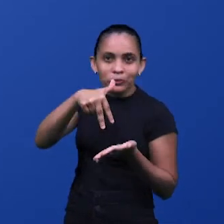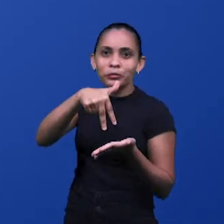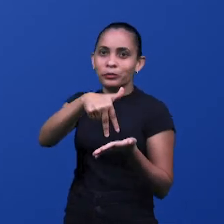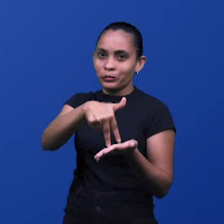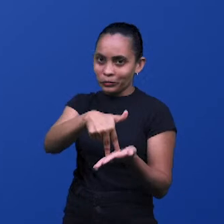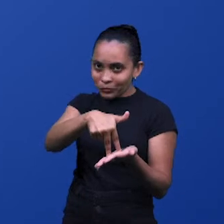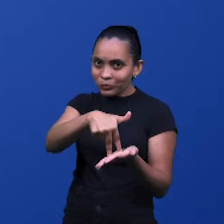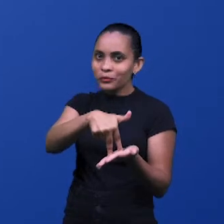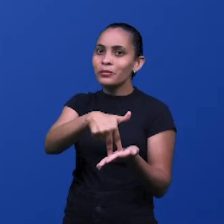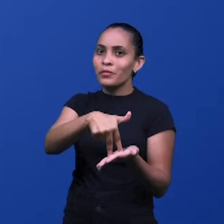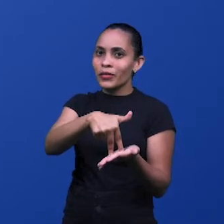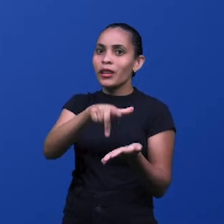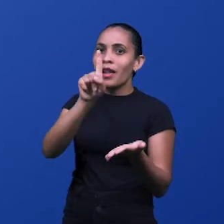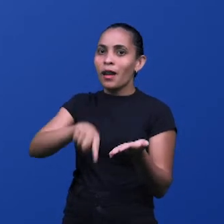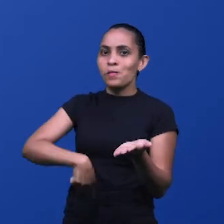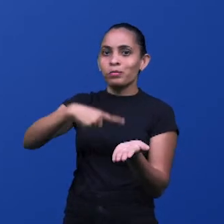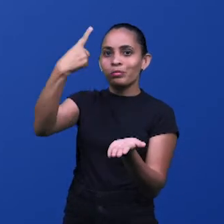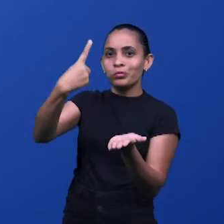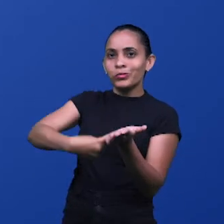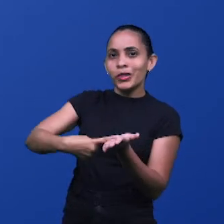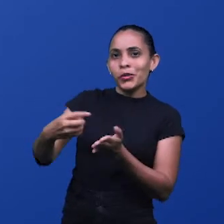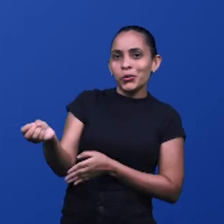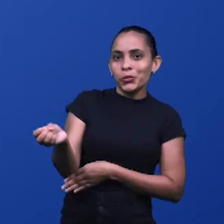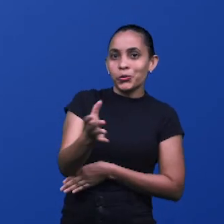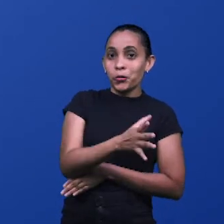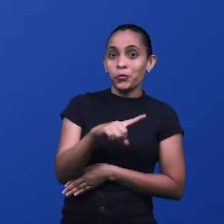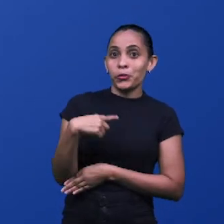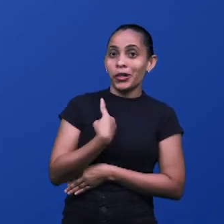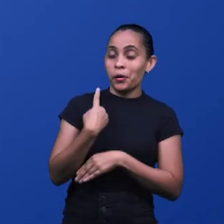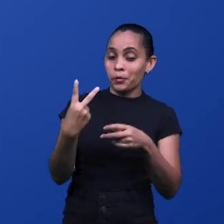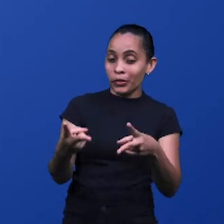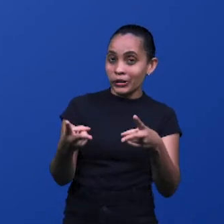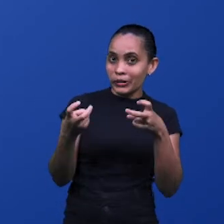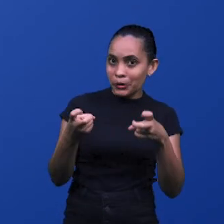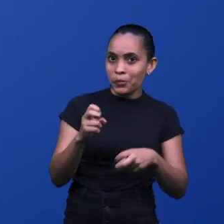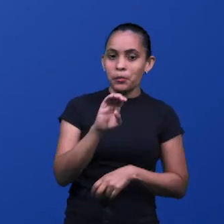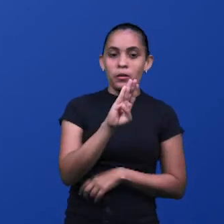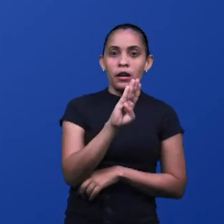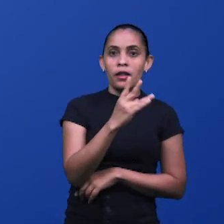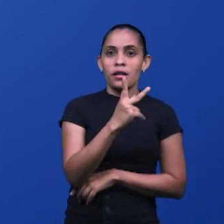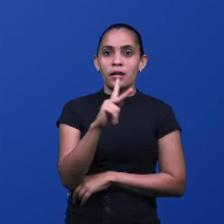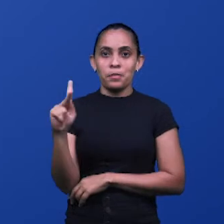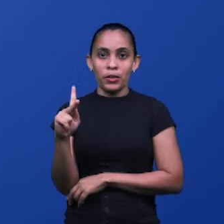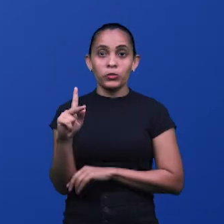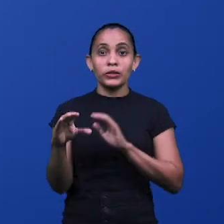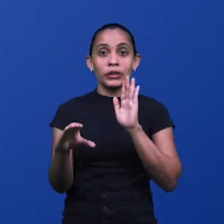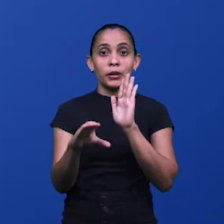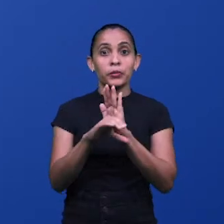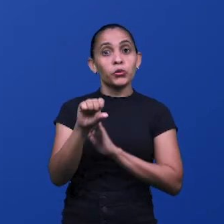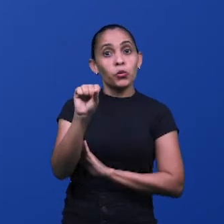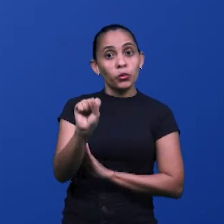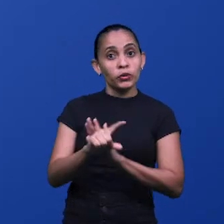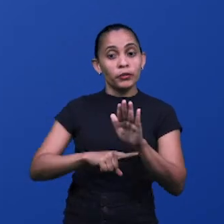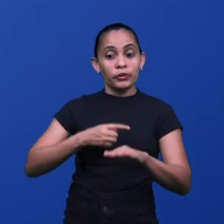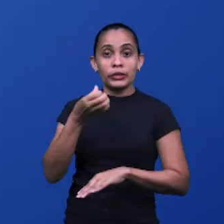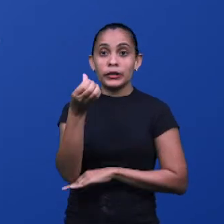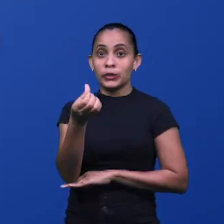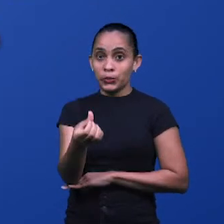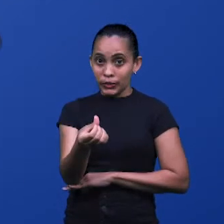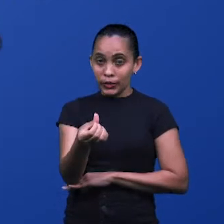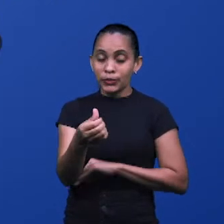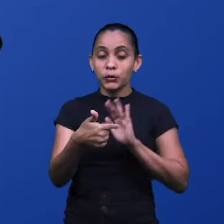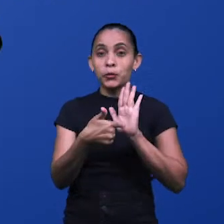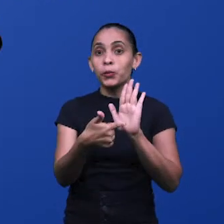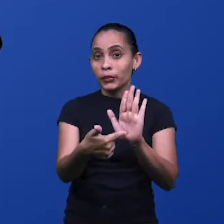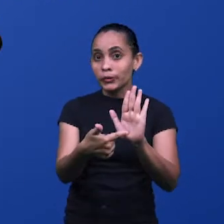há o início da nova aliança. E a gente vê isso lá em Hebreus, capítulo 8, versículo 6,